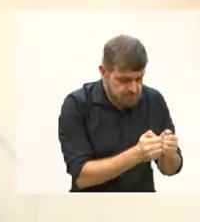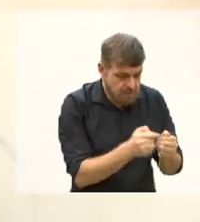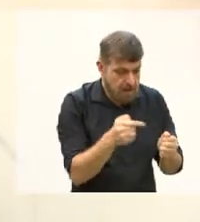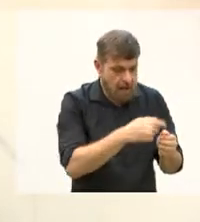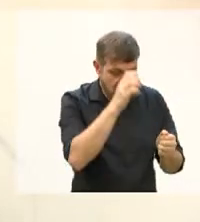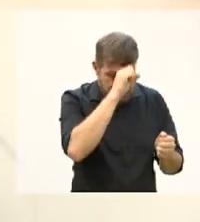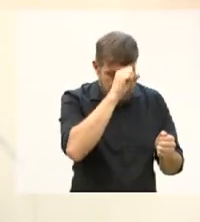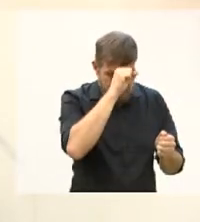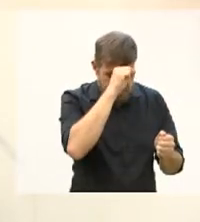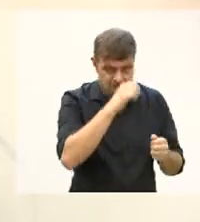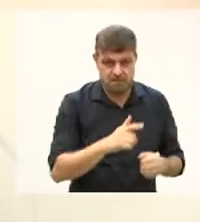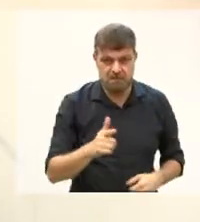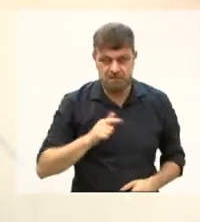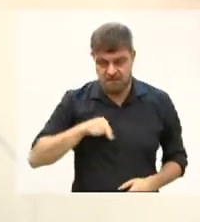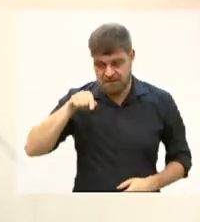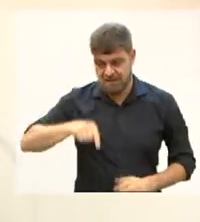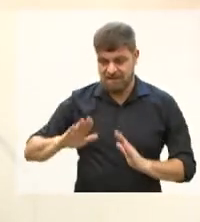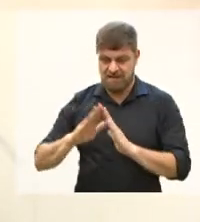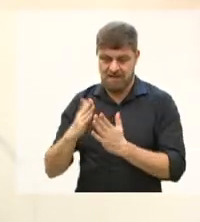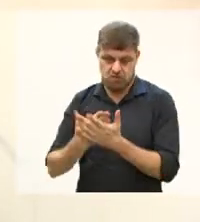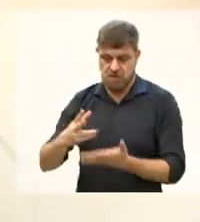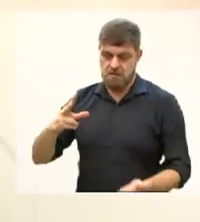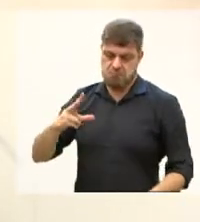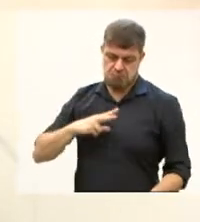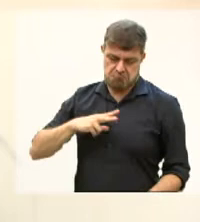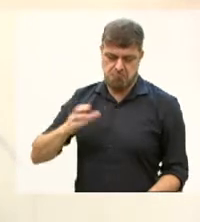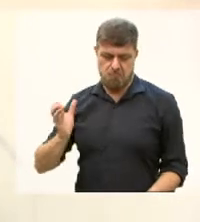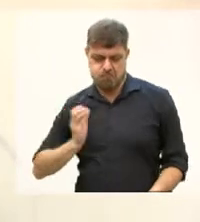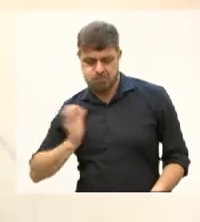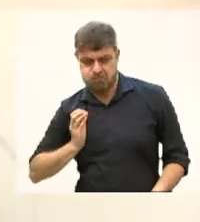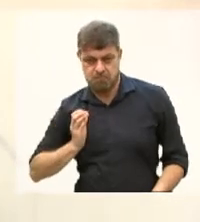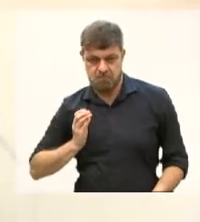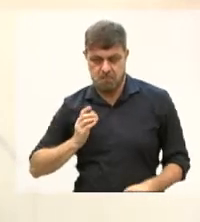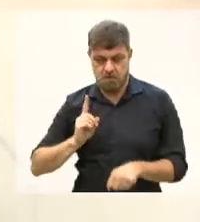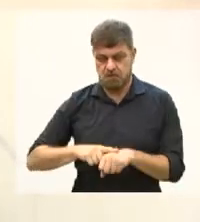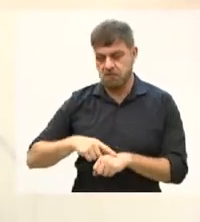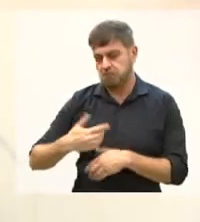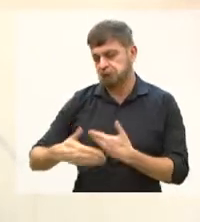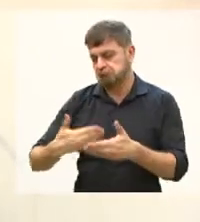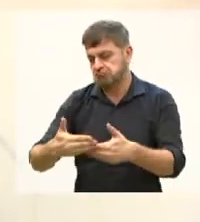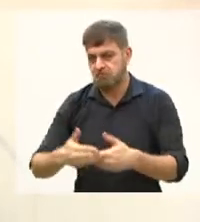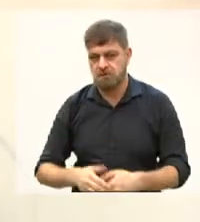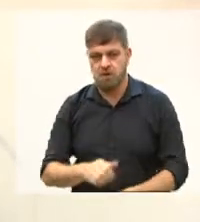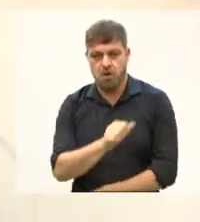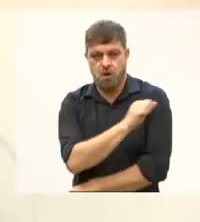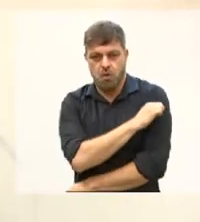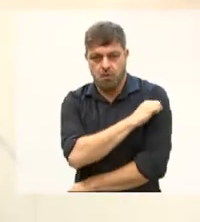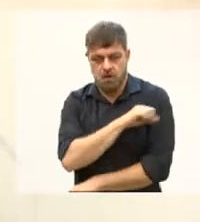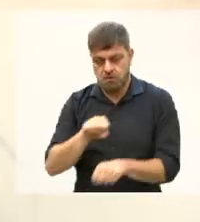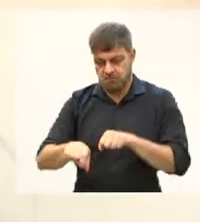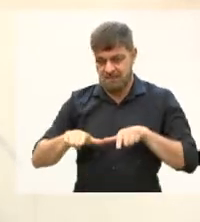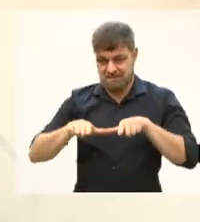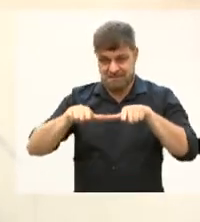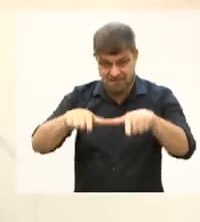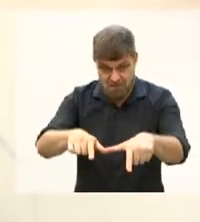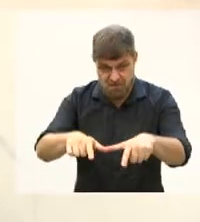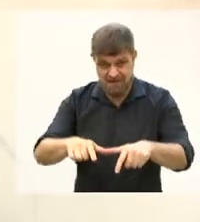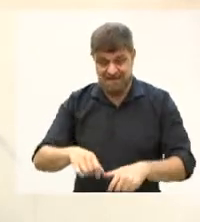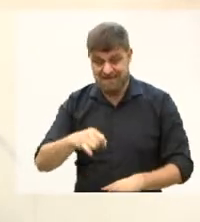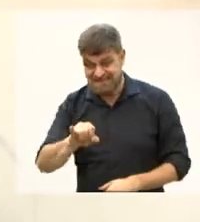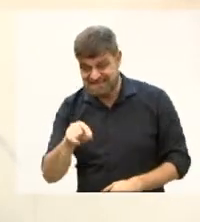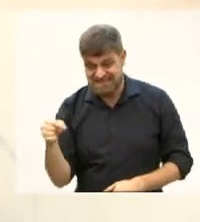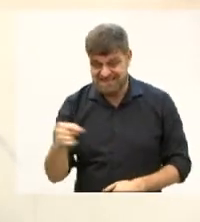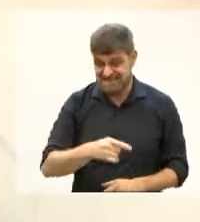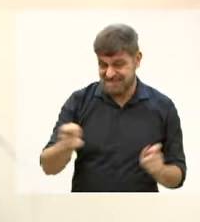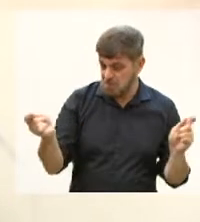aprendizado. Quer a escola tenha dinheiro ou não, o tempo passa. O aluno vai estar formado. Se ele não vai